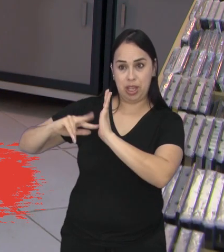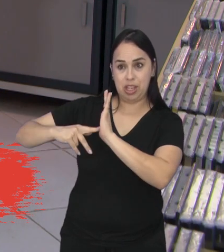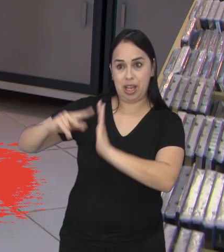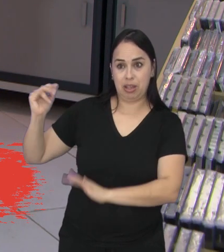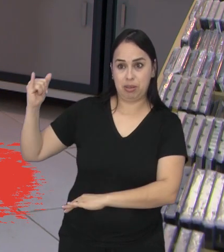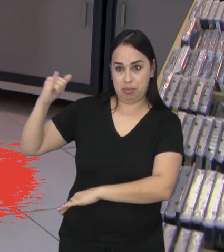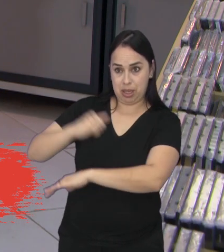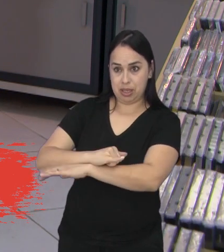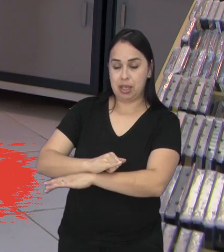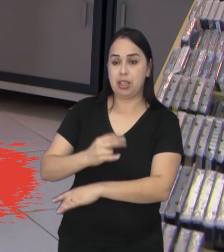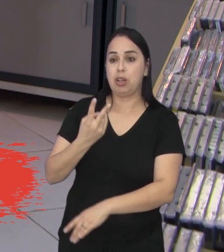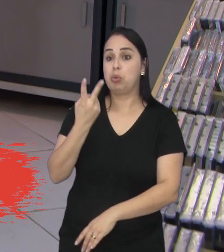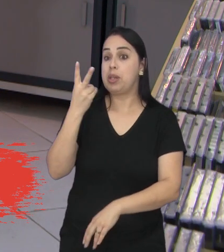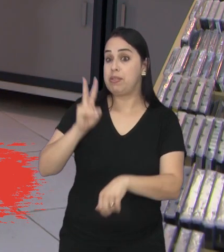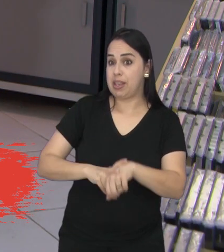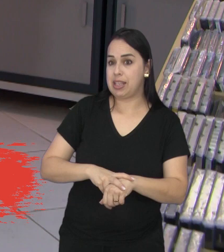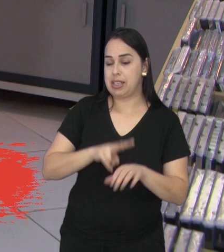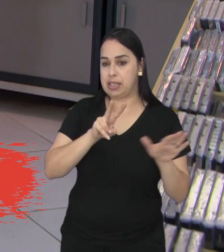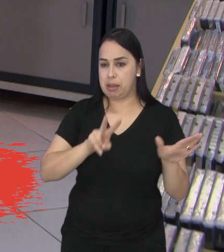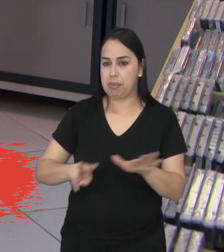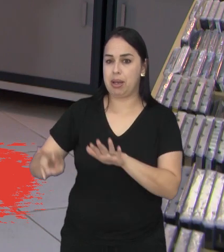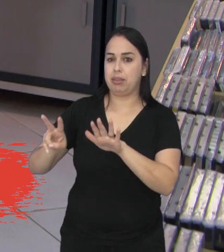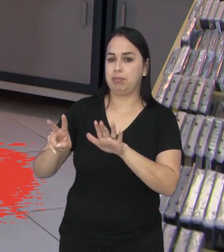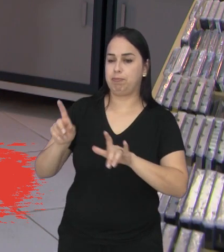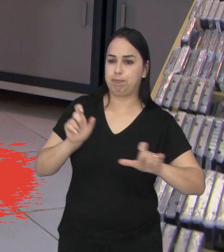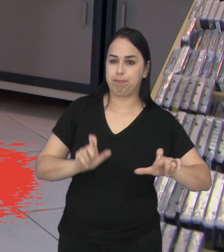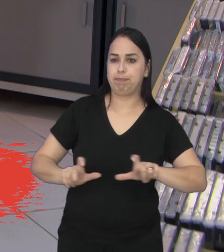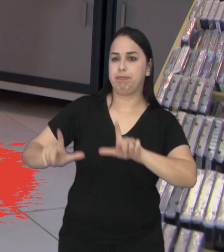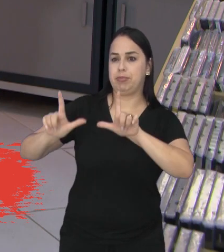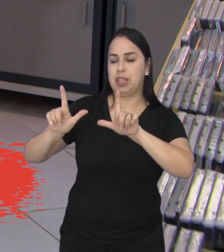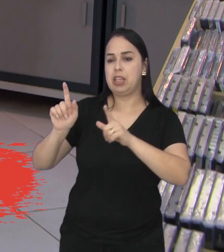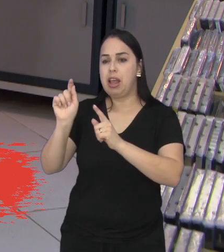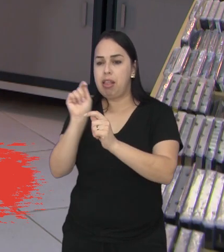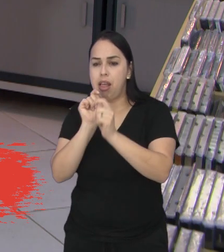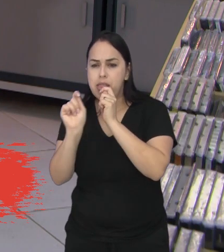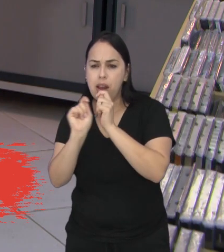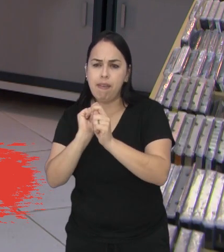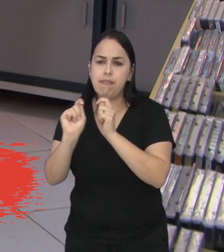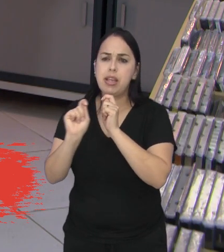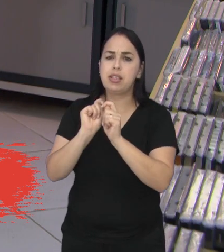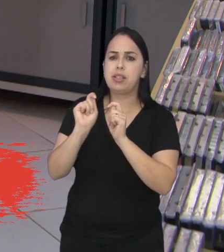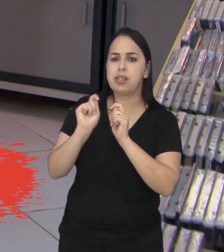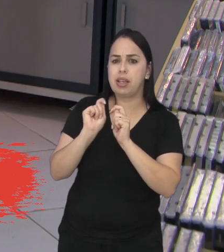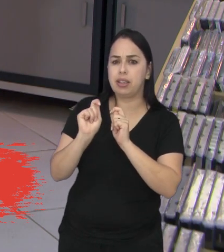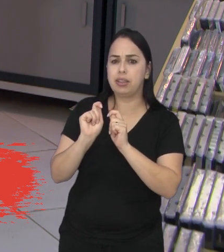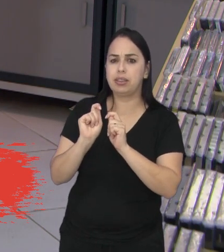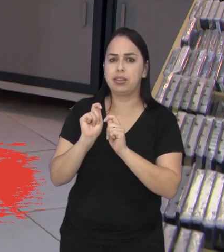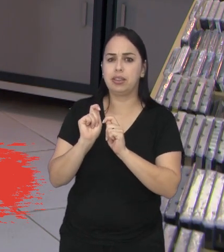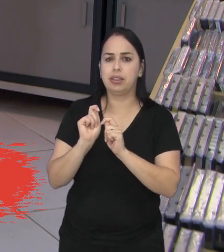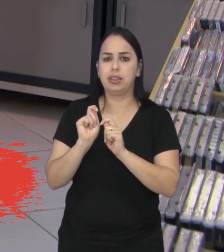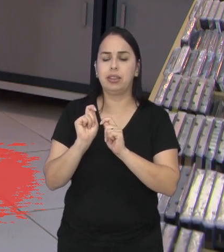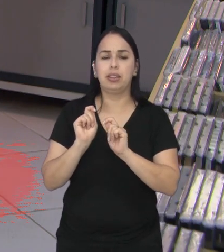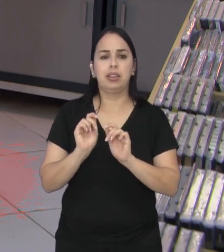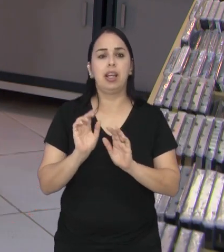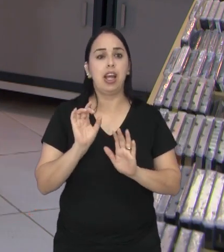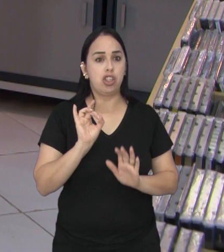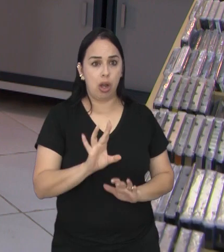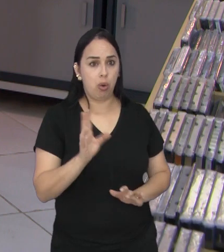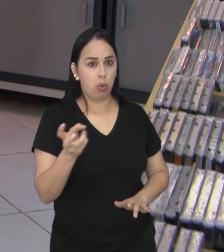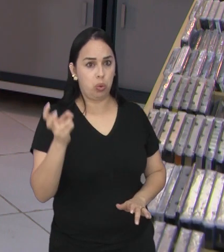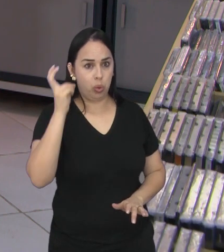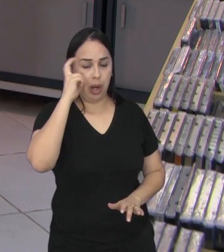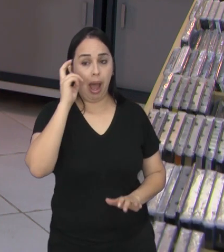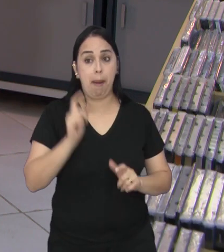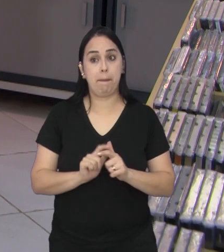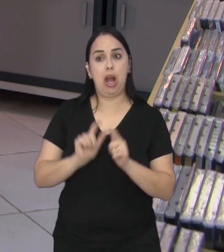então 2 vezes por semana, é um programa lá, enfim, de entrevistas. Que assuntos que você traz? Culturais, assim, na